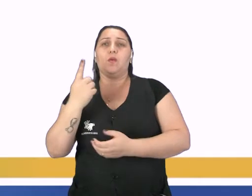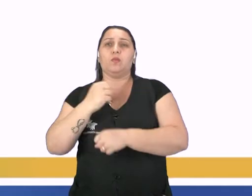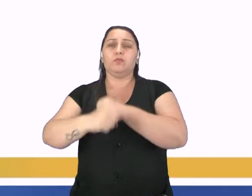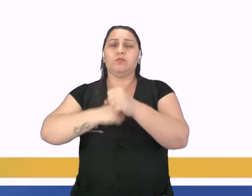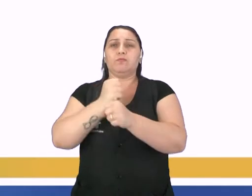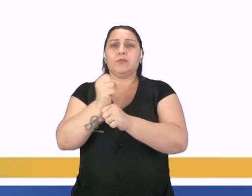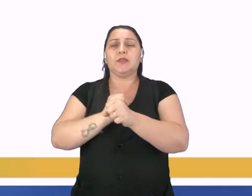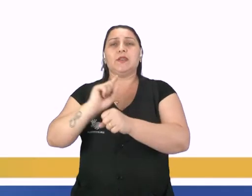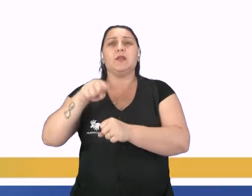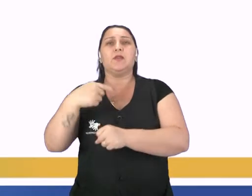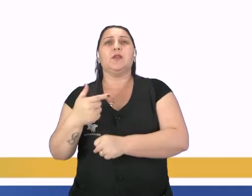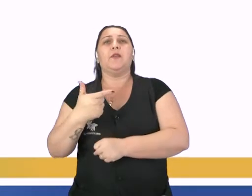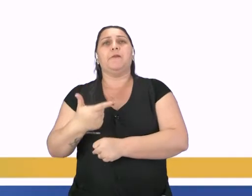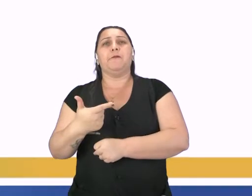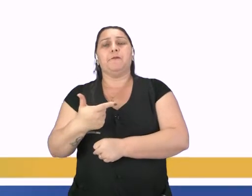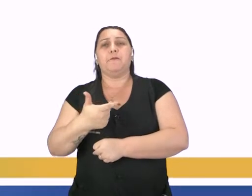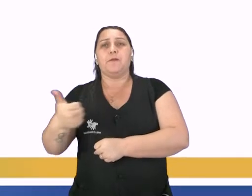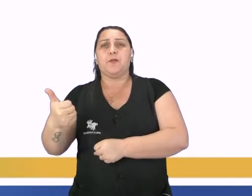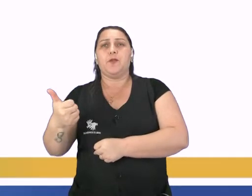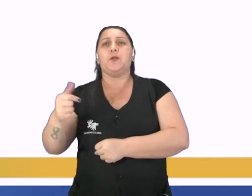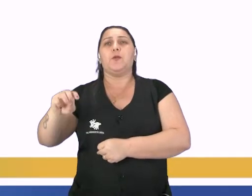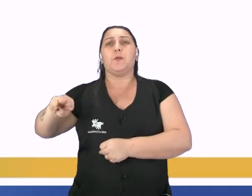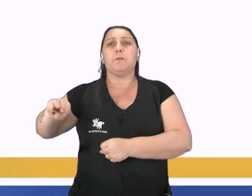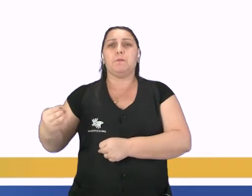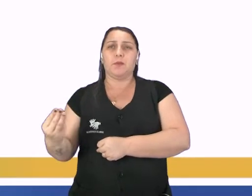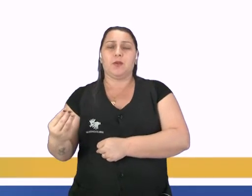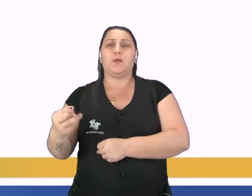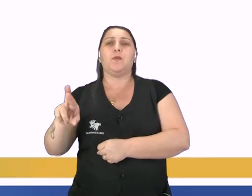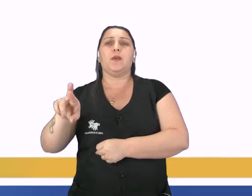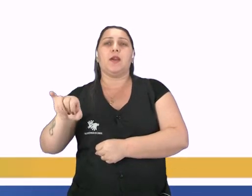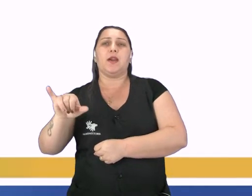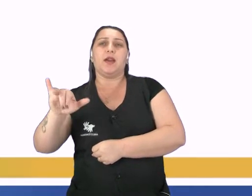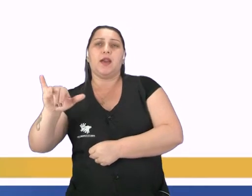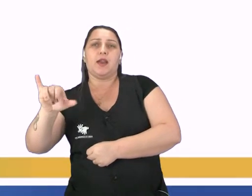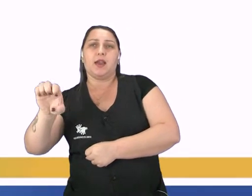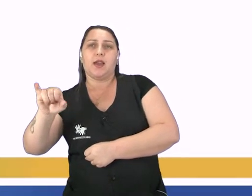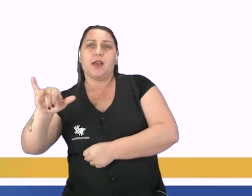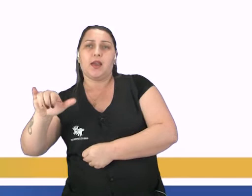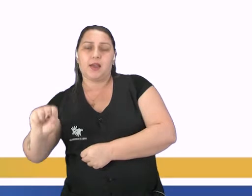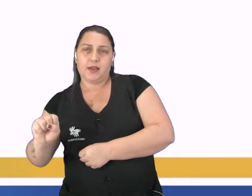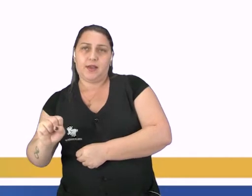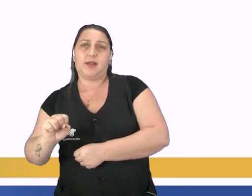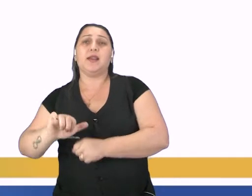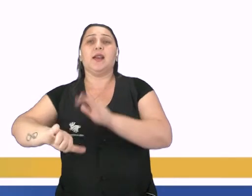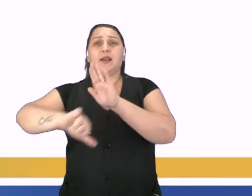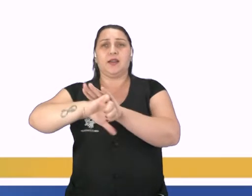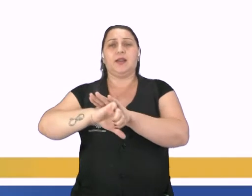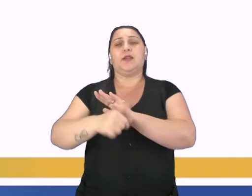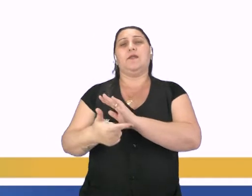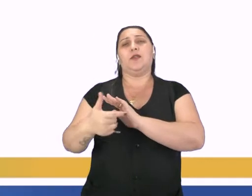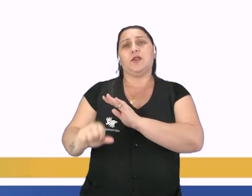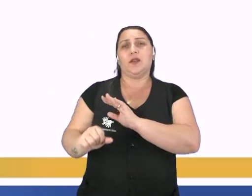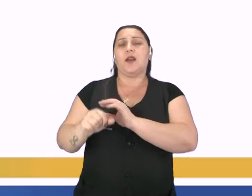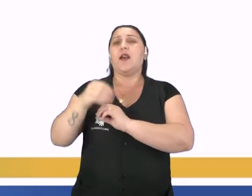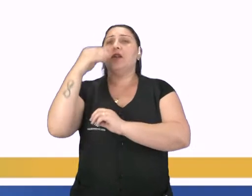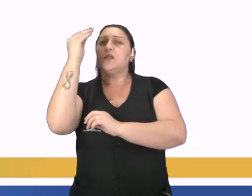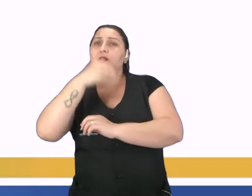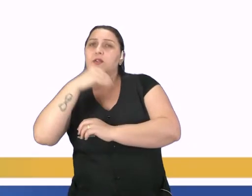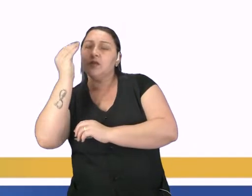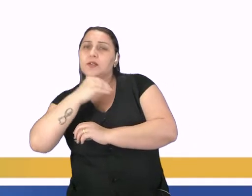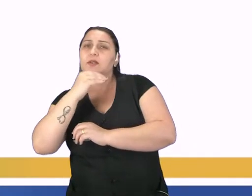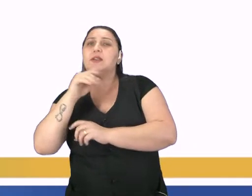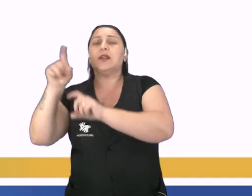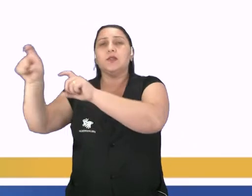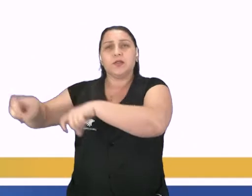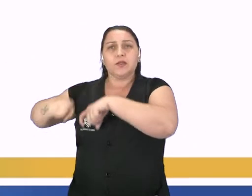seu preço era de R$21 mil. A crise de 1929 no Brasil enfraqueceu as oligarquias